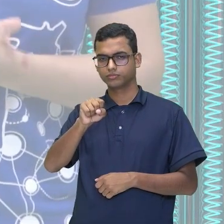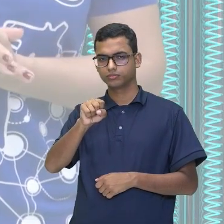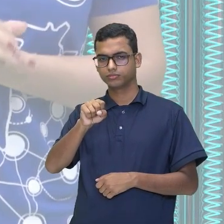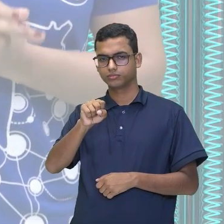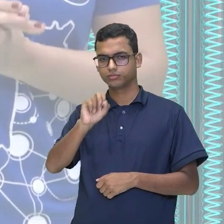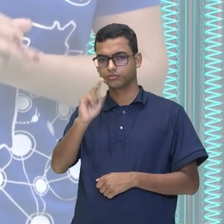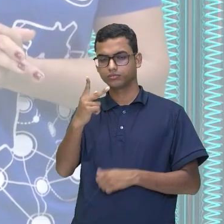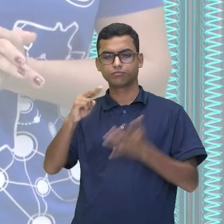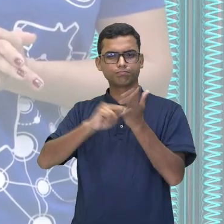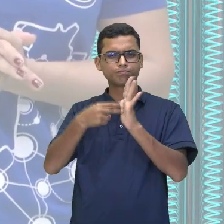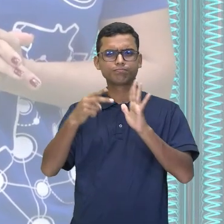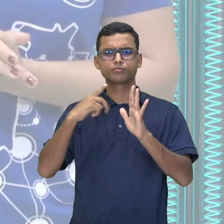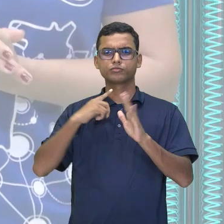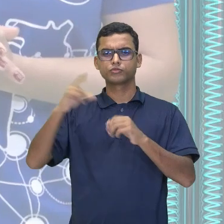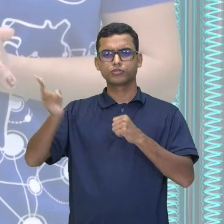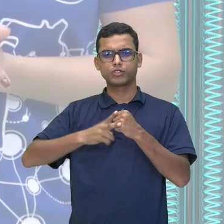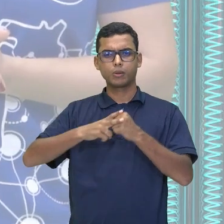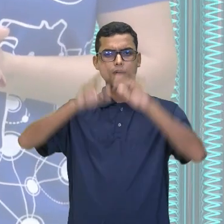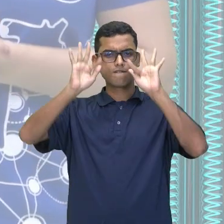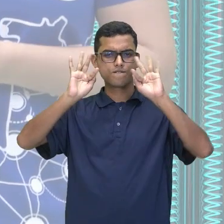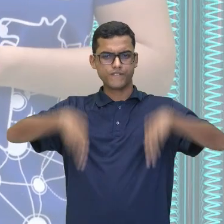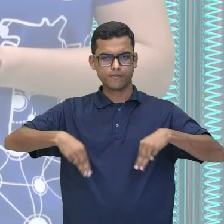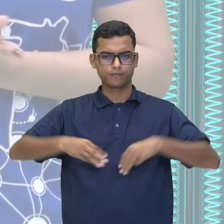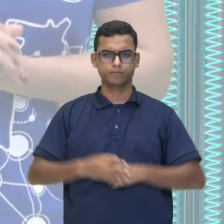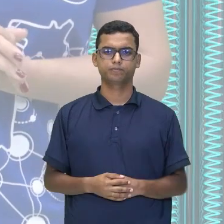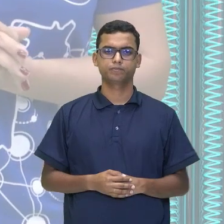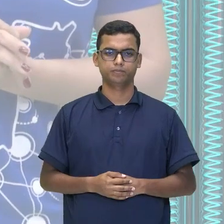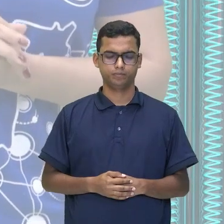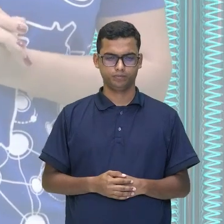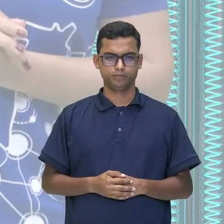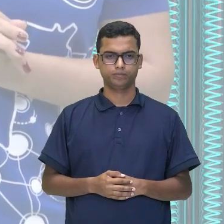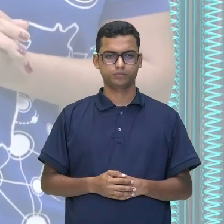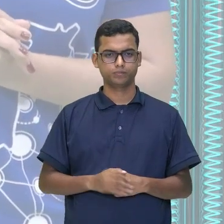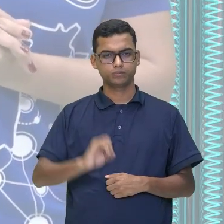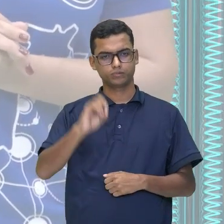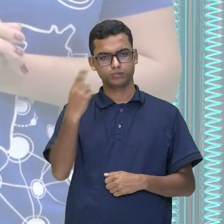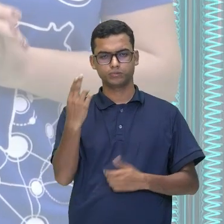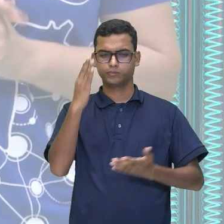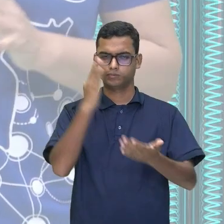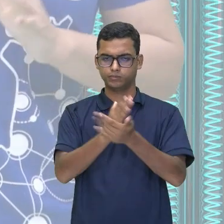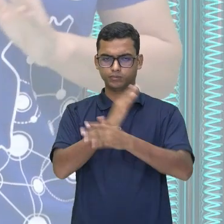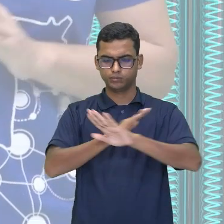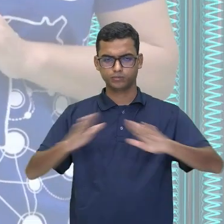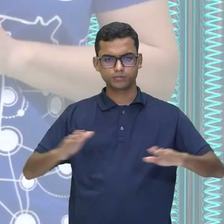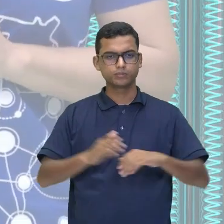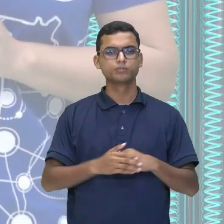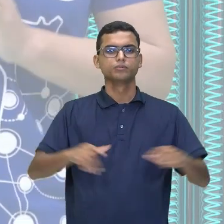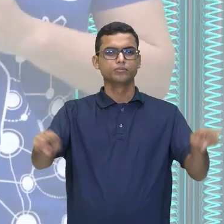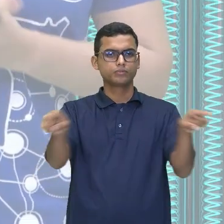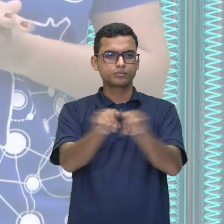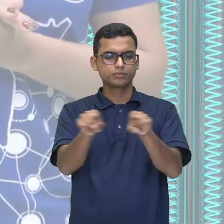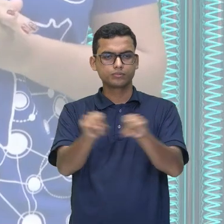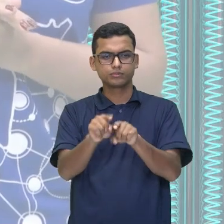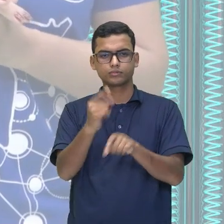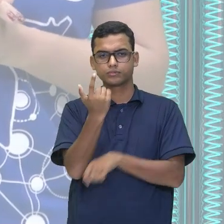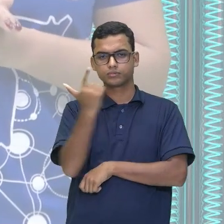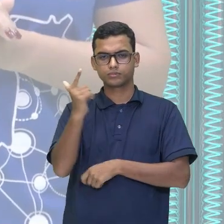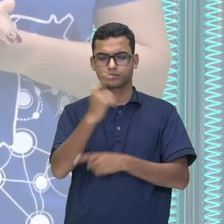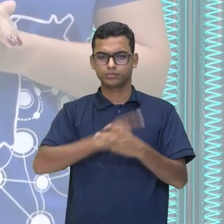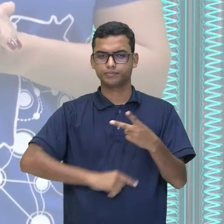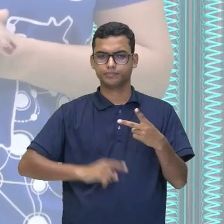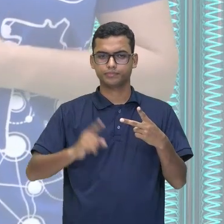bom? Finish, finish. High school, no caso, é meu complemento. Eu tenho duas opções